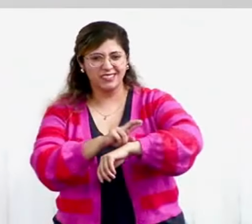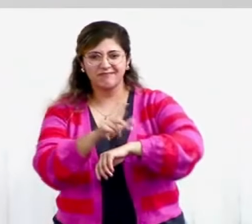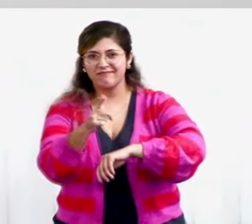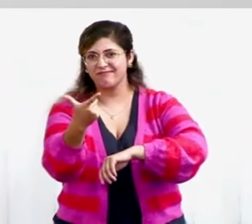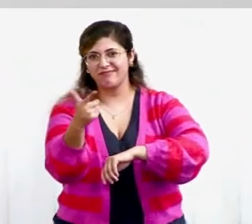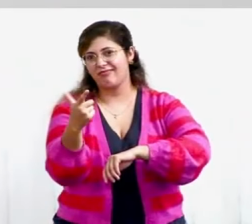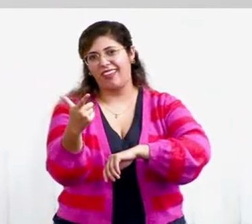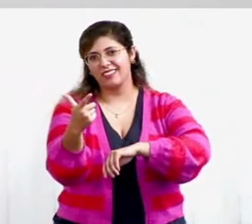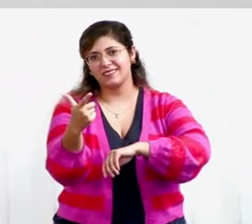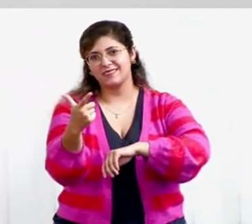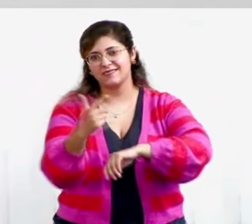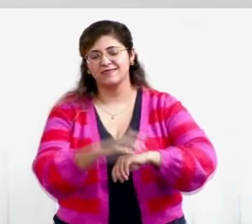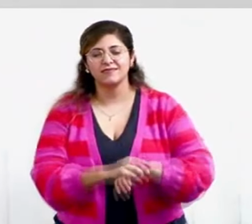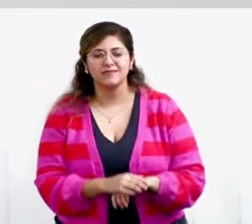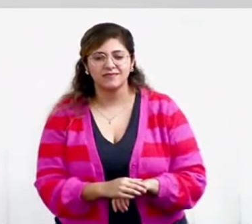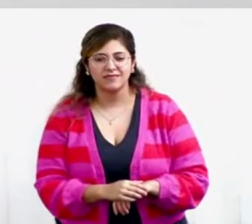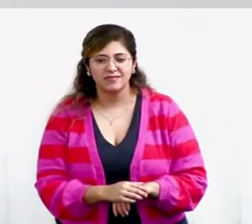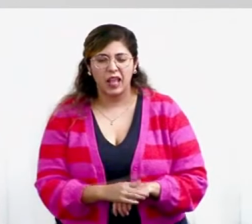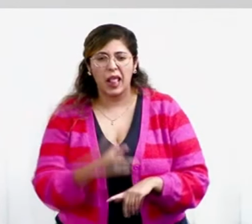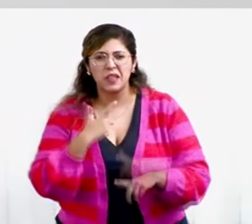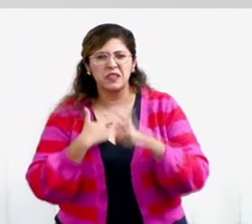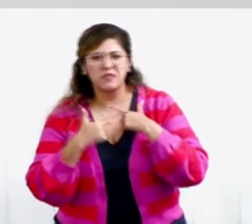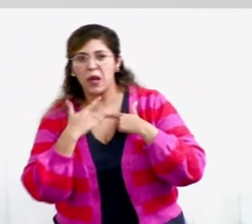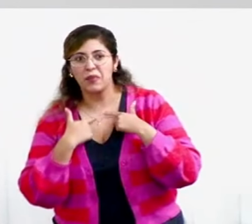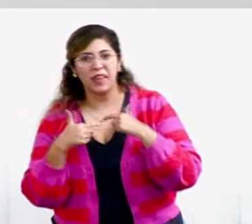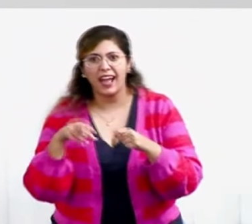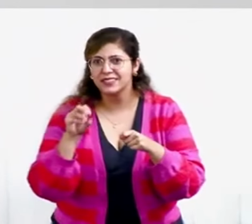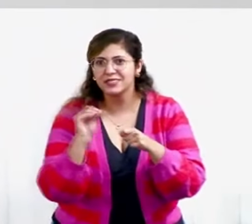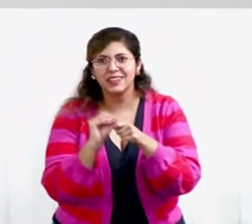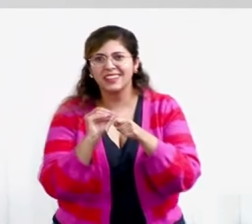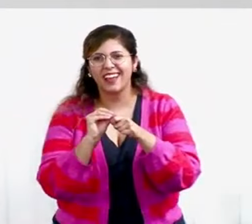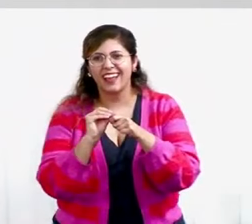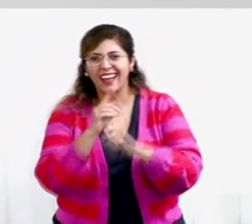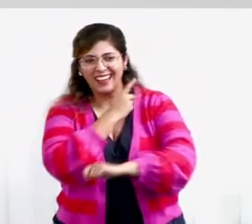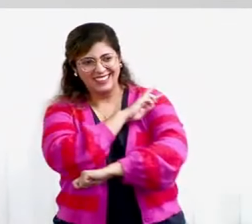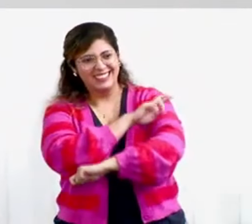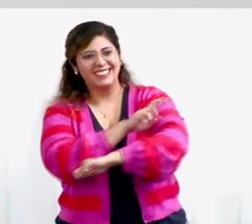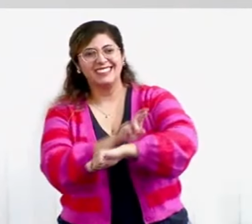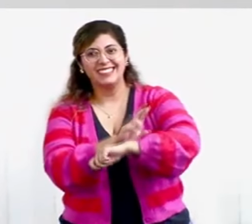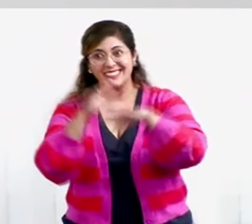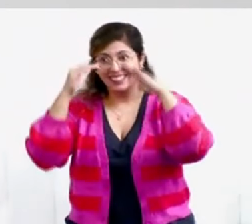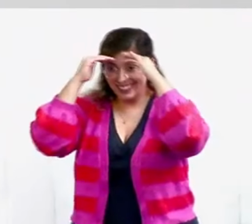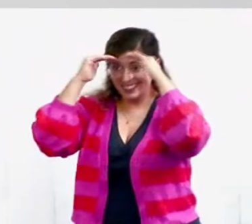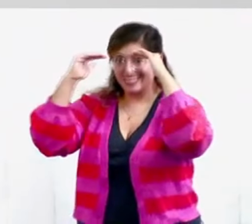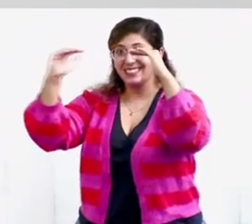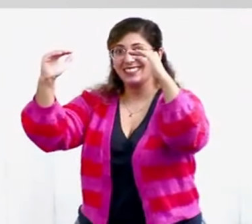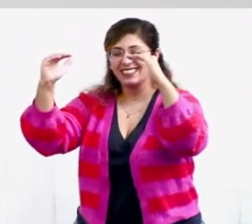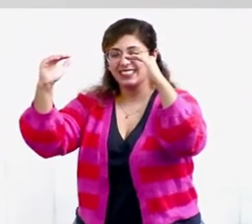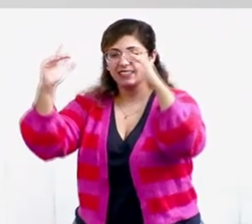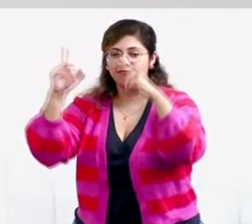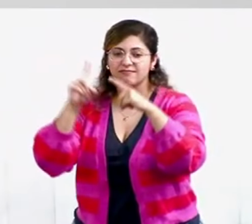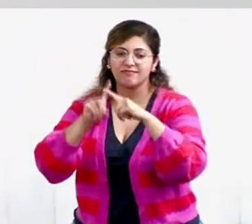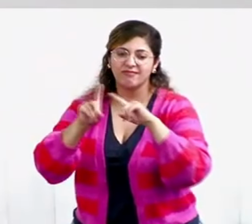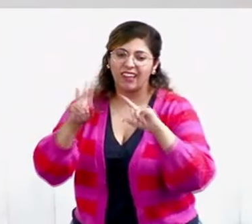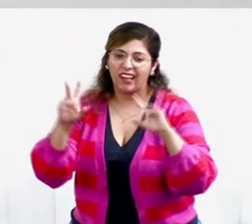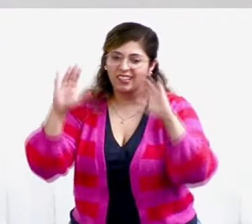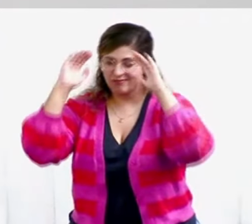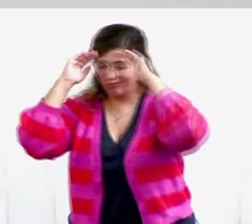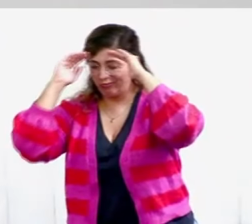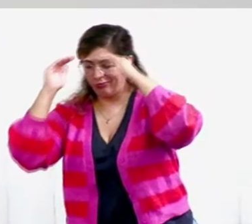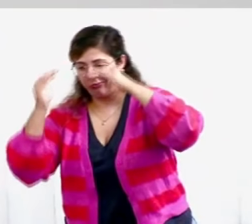seus desejos almejam. A palavra grega aqui para dissolução é a mesma usada para